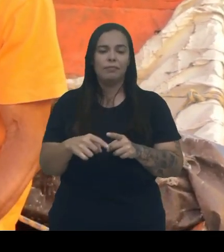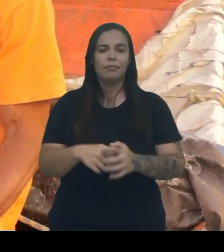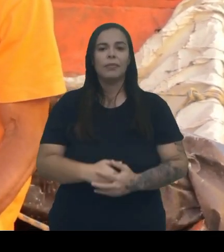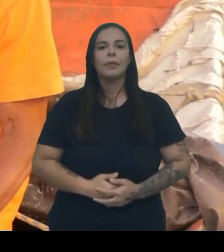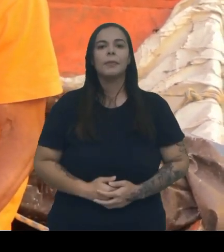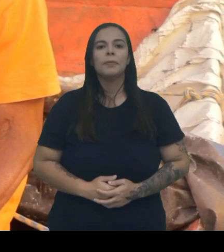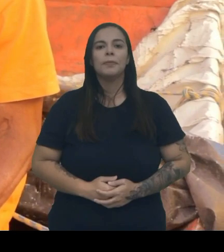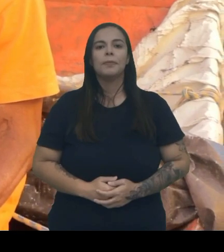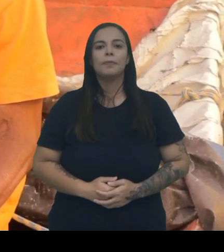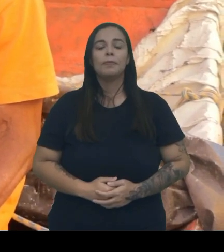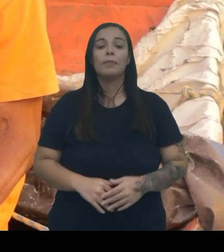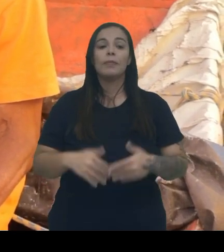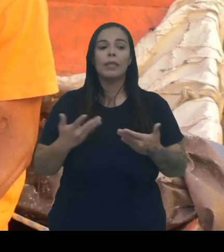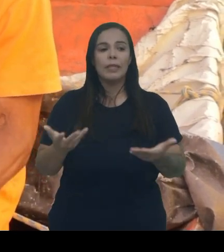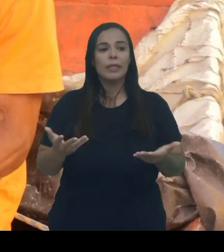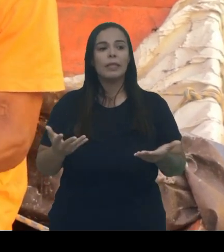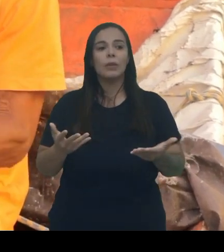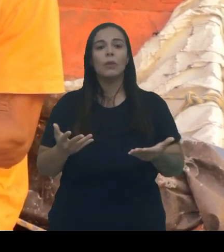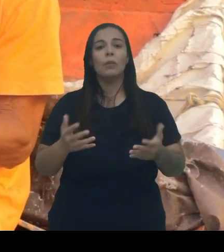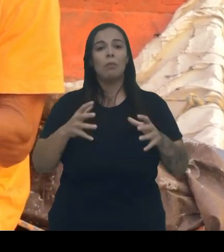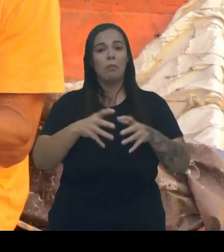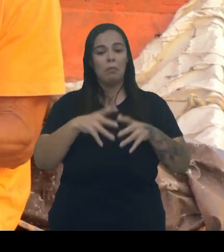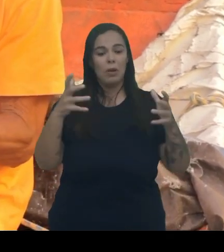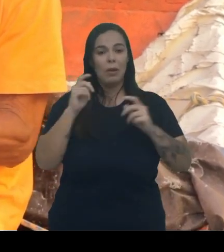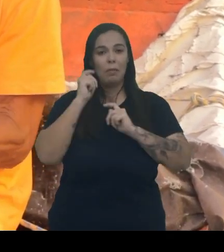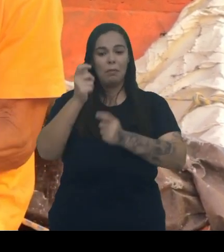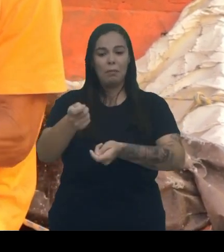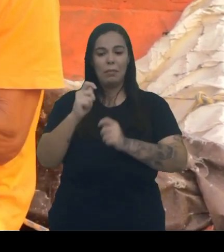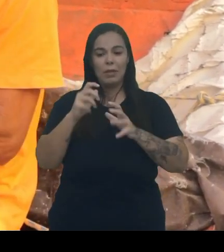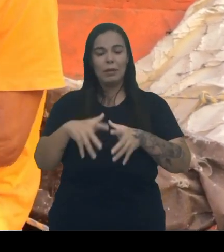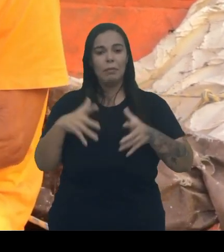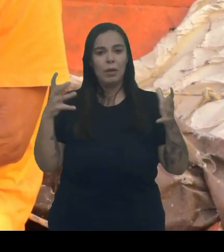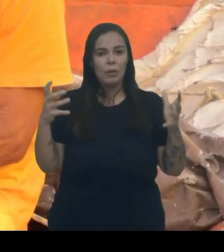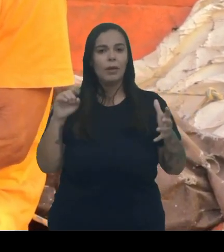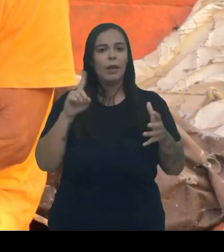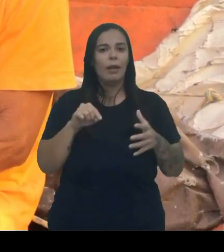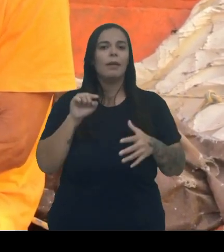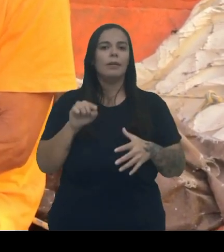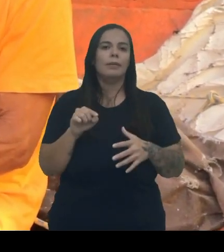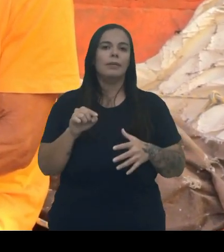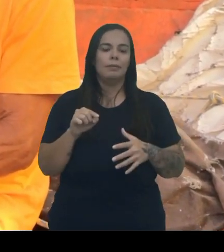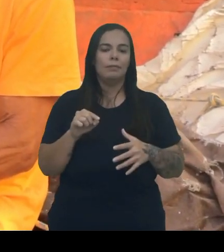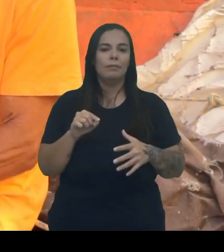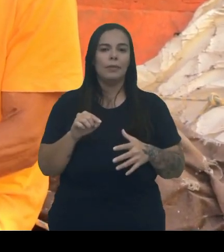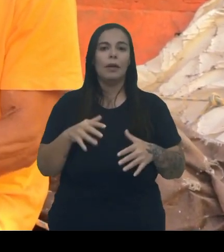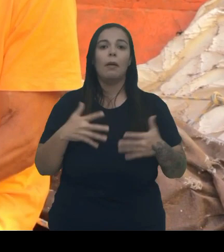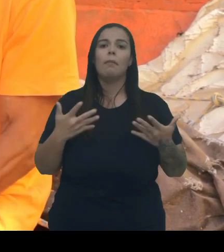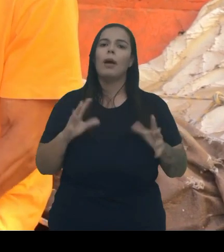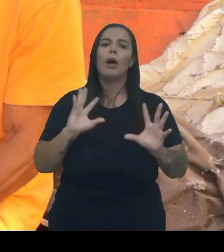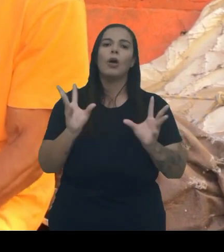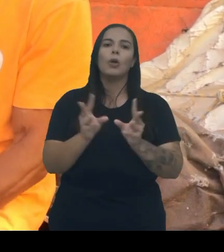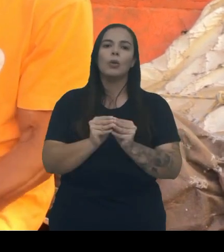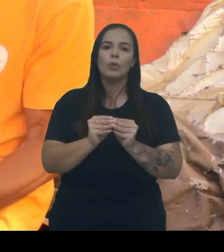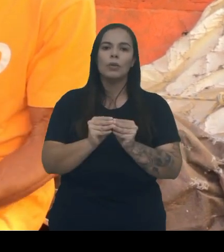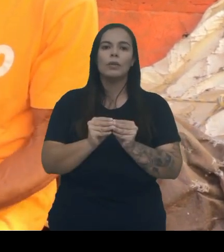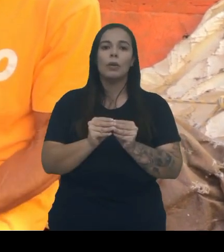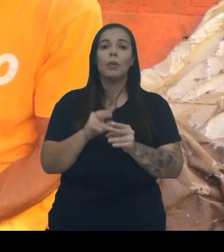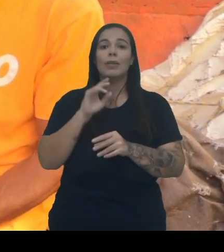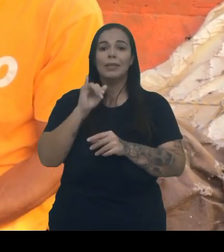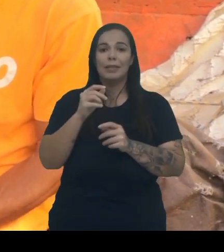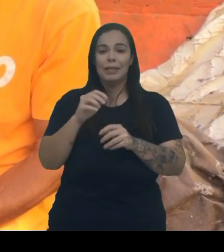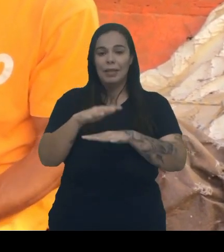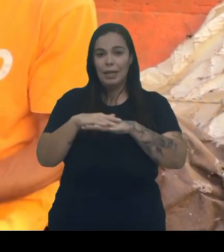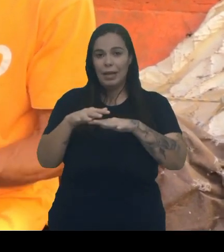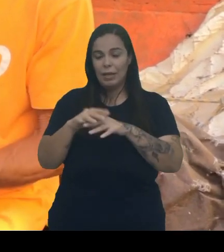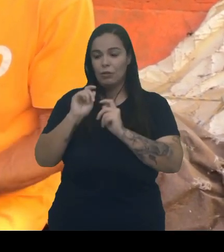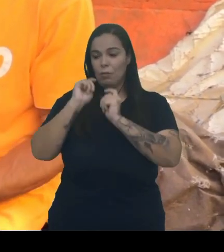ruim. Entendeu? Então o predomínio da pesca era esse. Tá entendendo? Agora, conclusão. Se